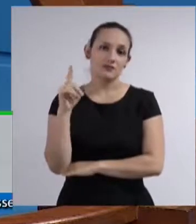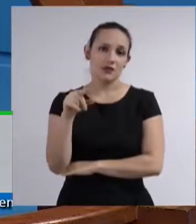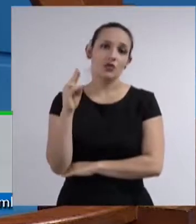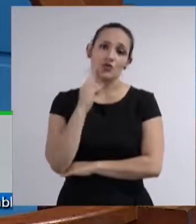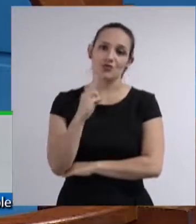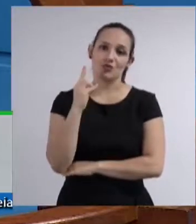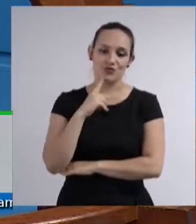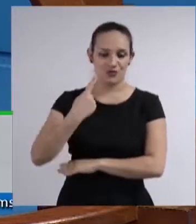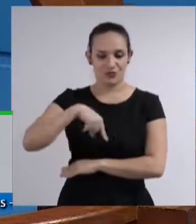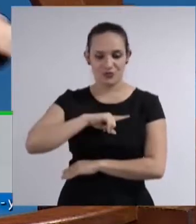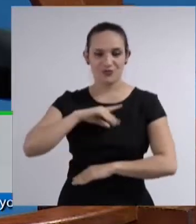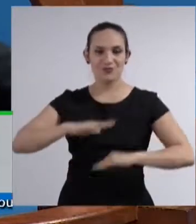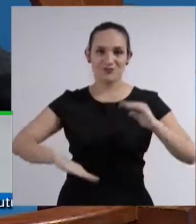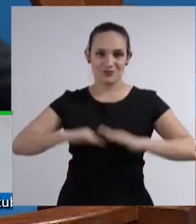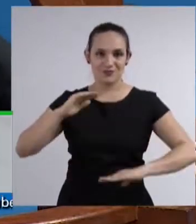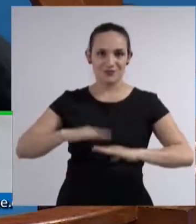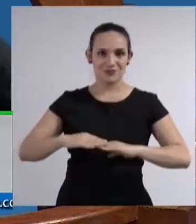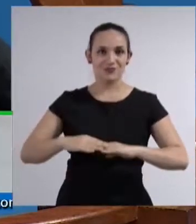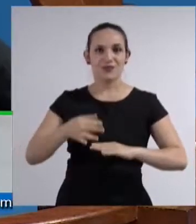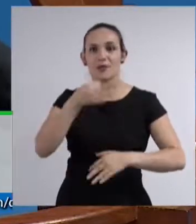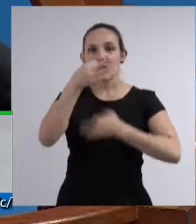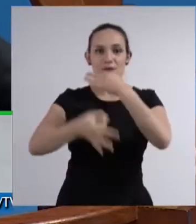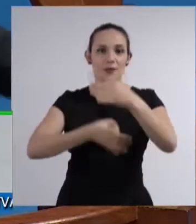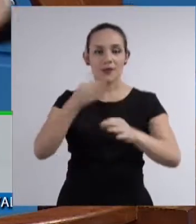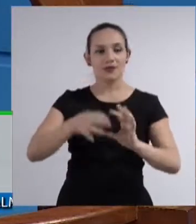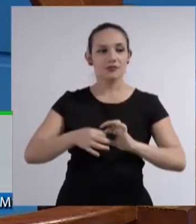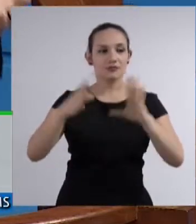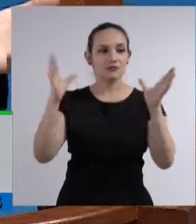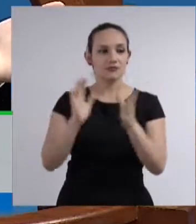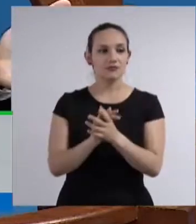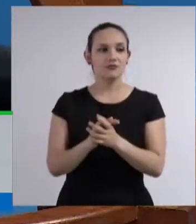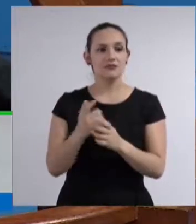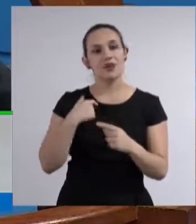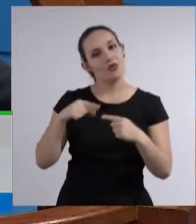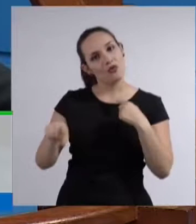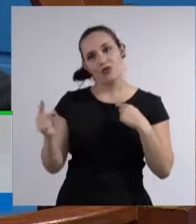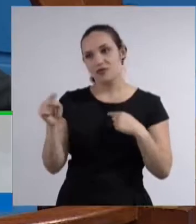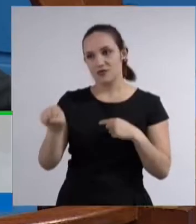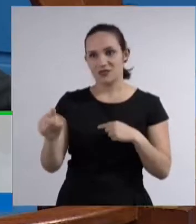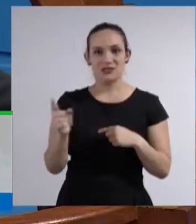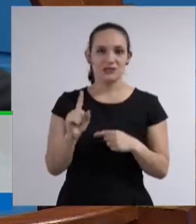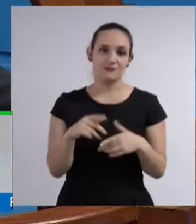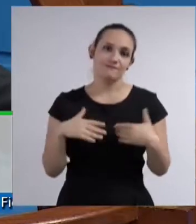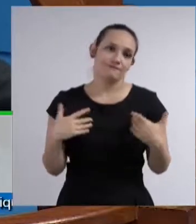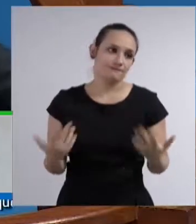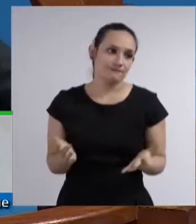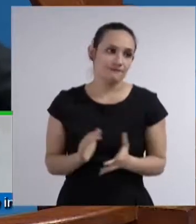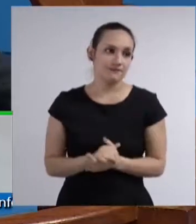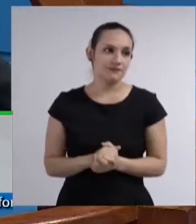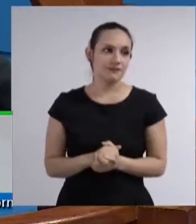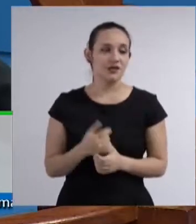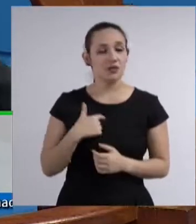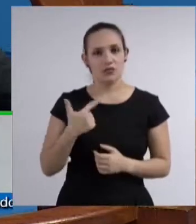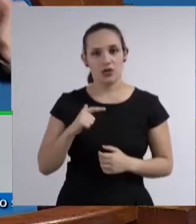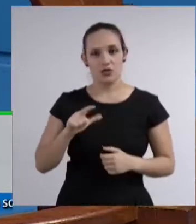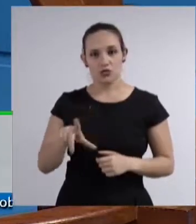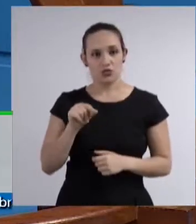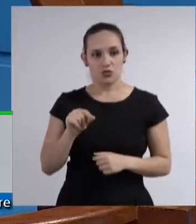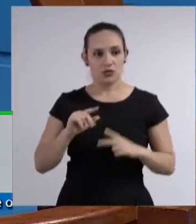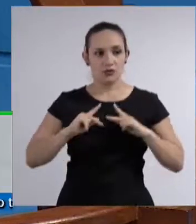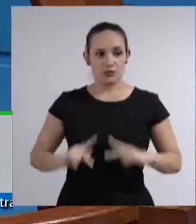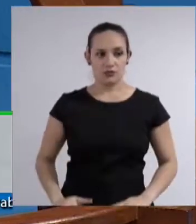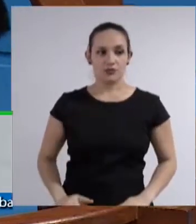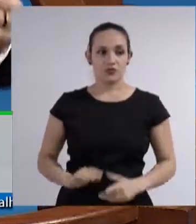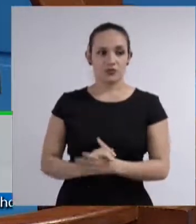parte da democracia, embora eu discorde, né, eu não tenho essa posição de que